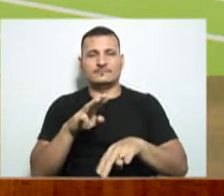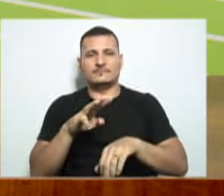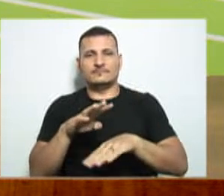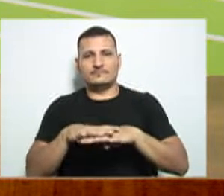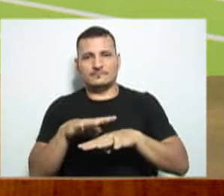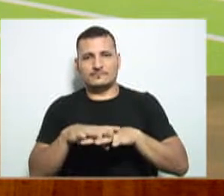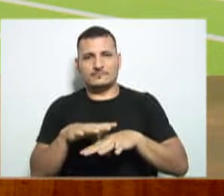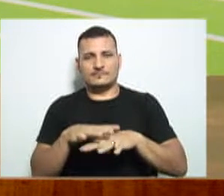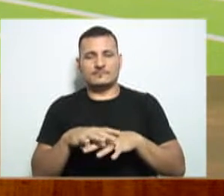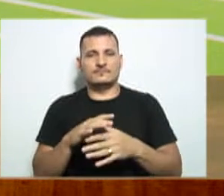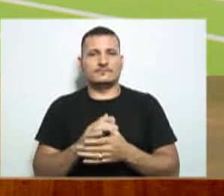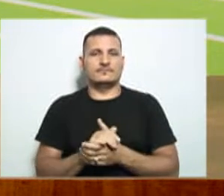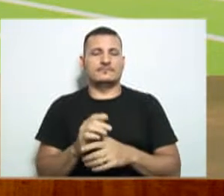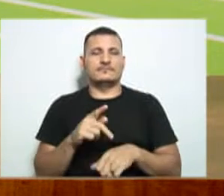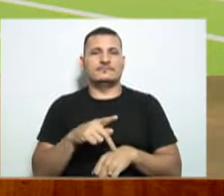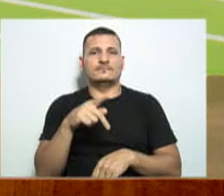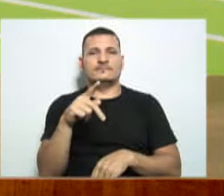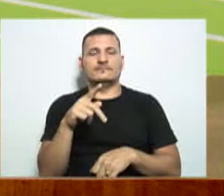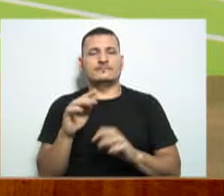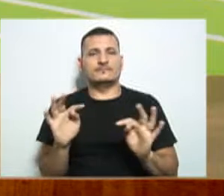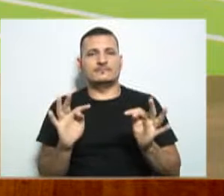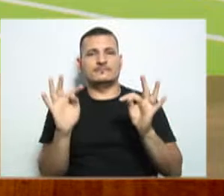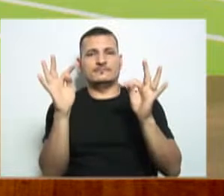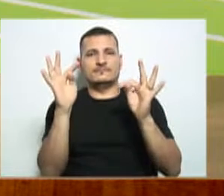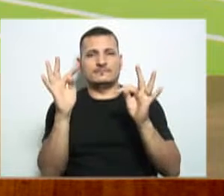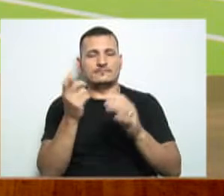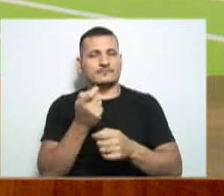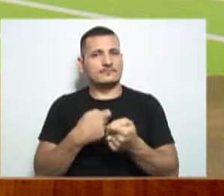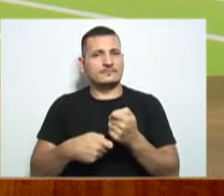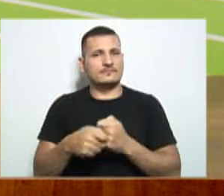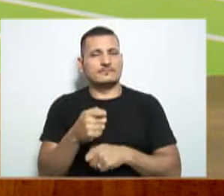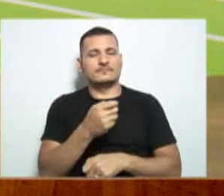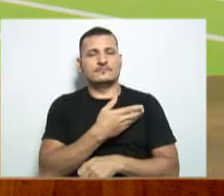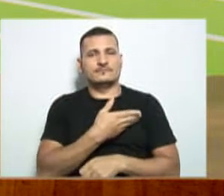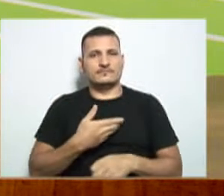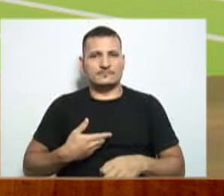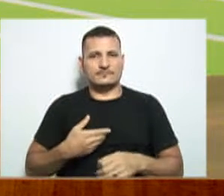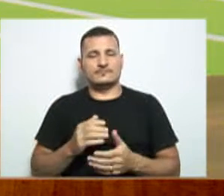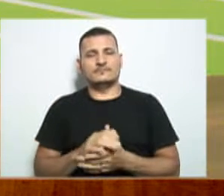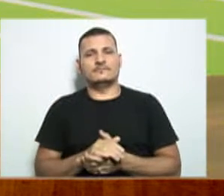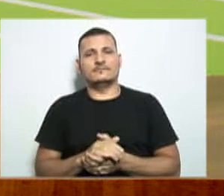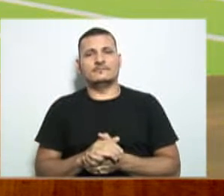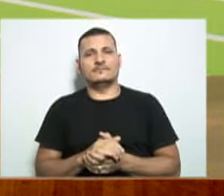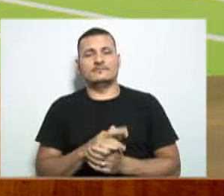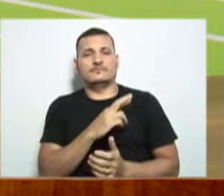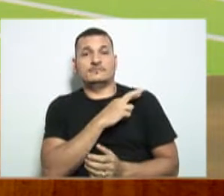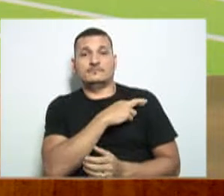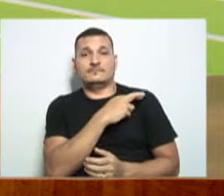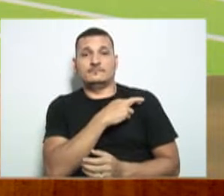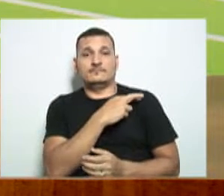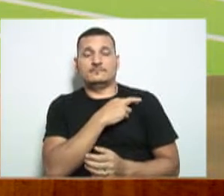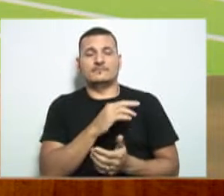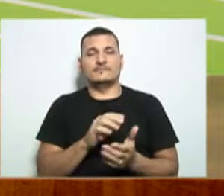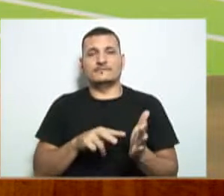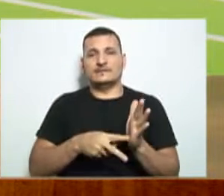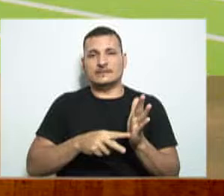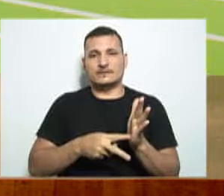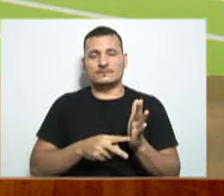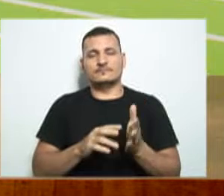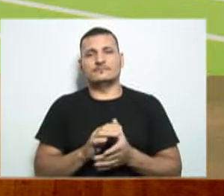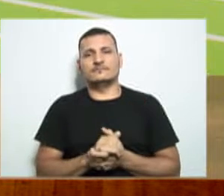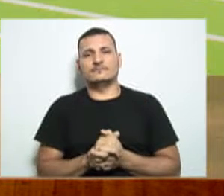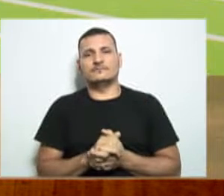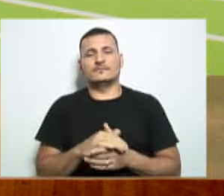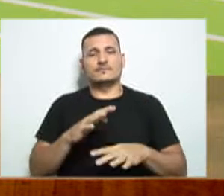especialização em Tecnologia de Gestão Pública e Responsabilidade Fiscal, especialização também em Matemática Financeira